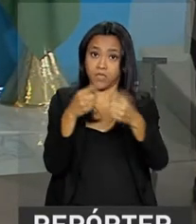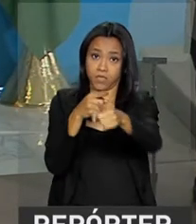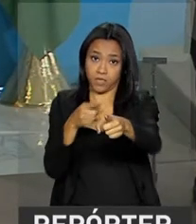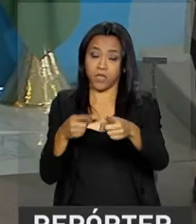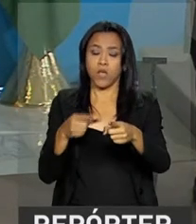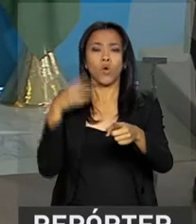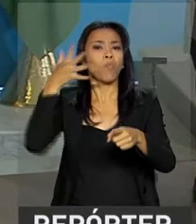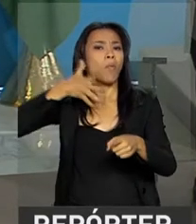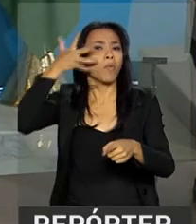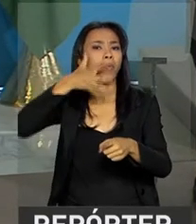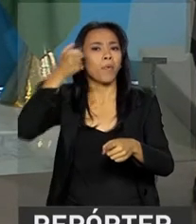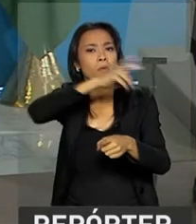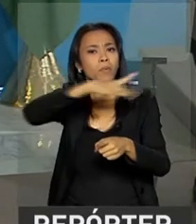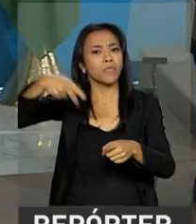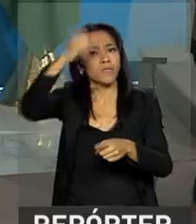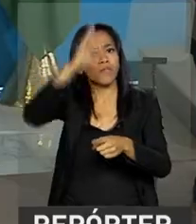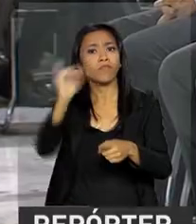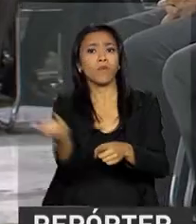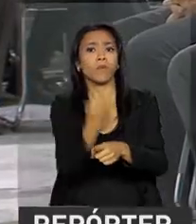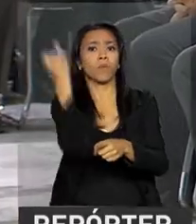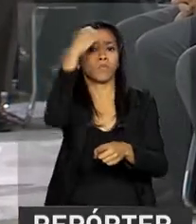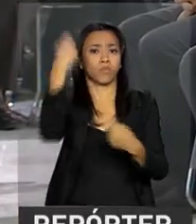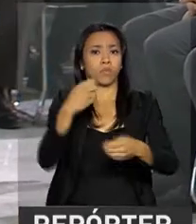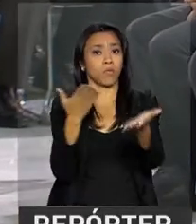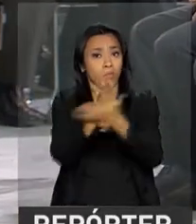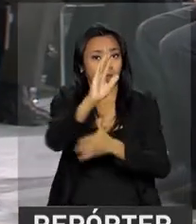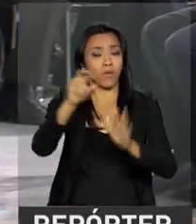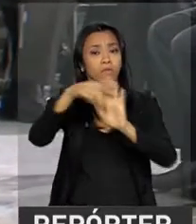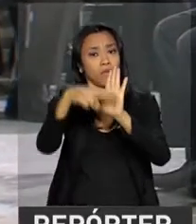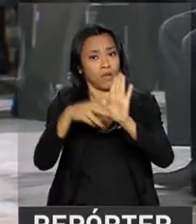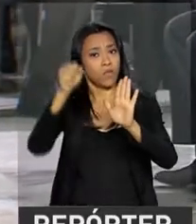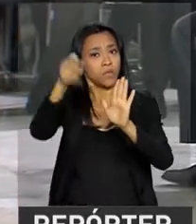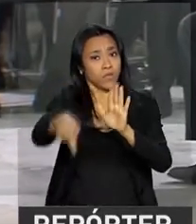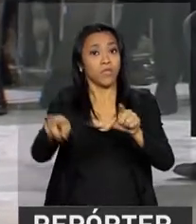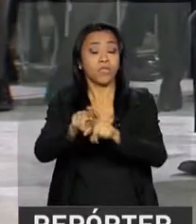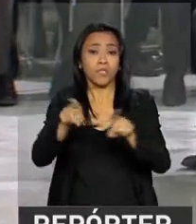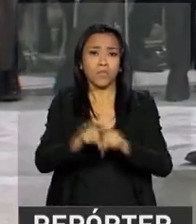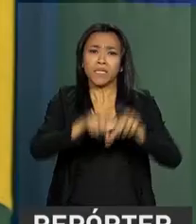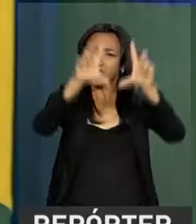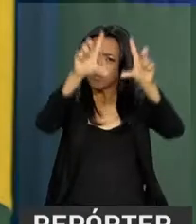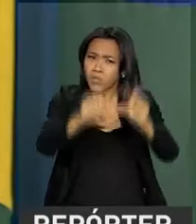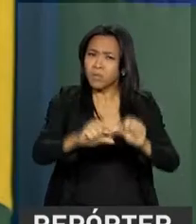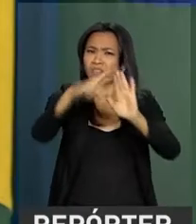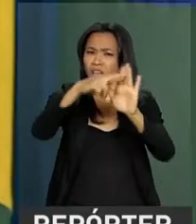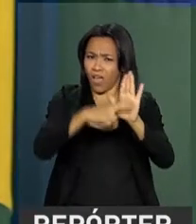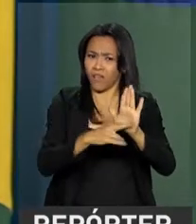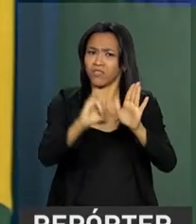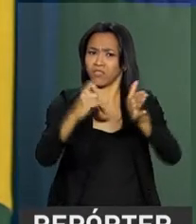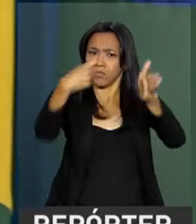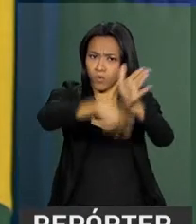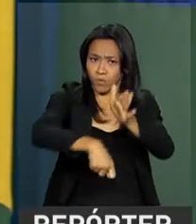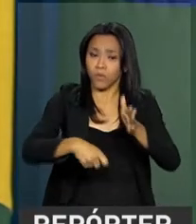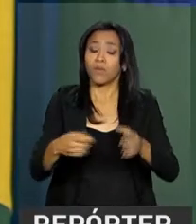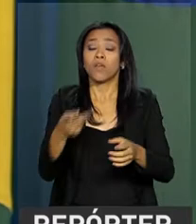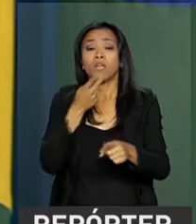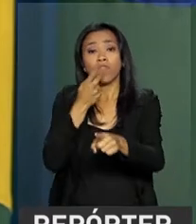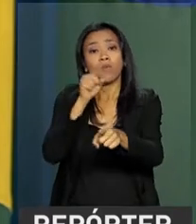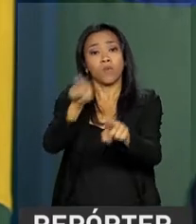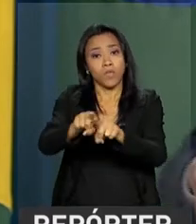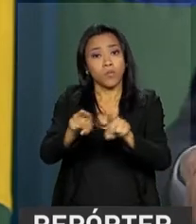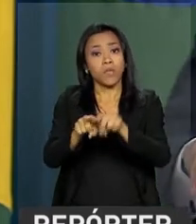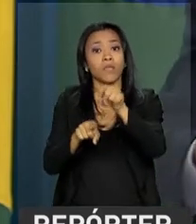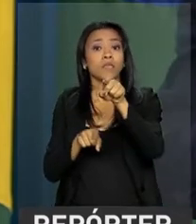de aprovar a reforma da previdência e de simplificar a cobrança de tributos o presidente destacou ainda que o crescimento